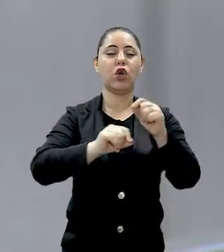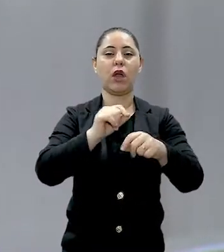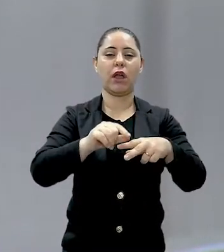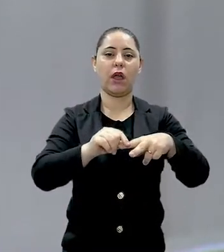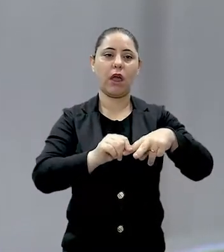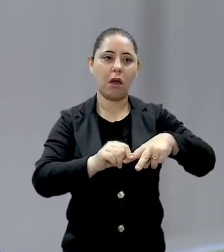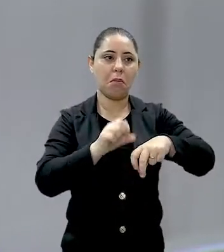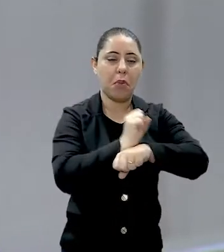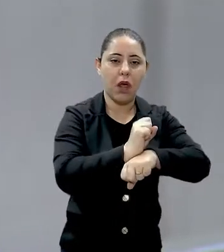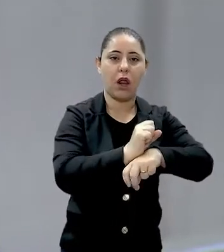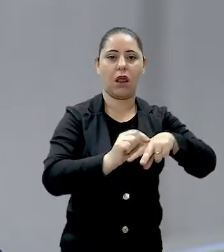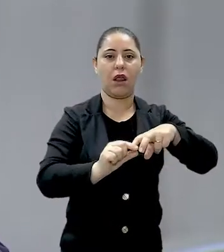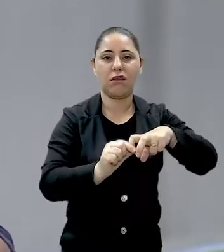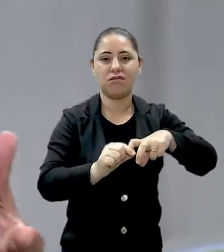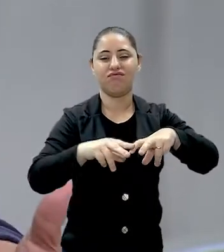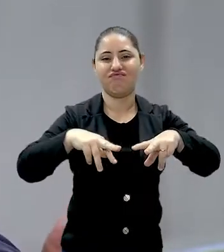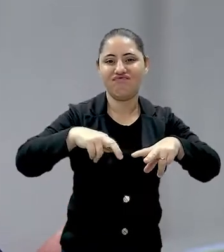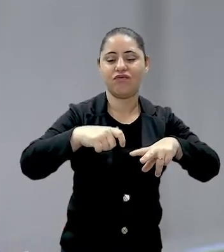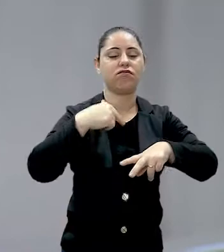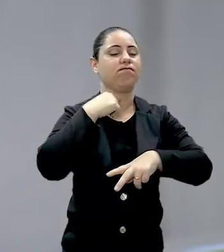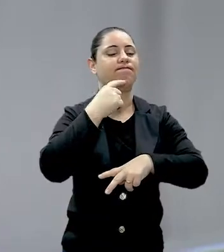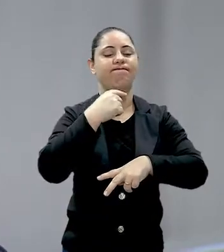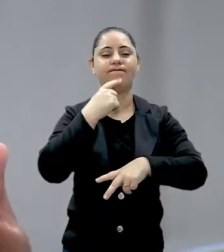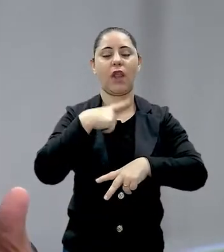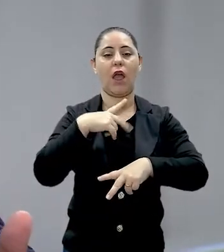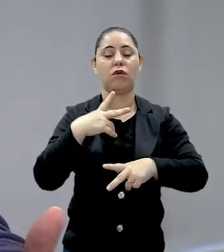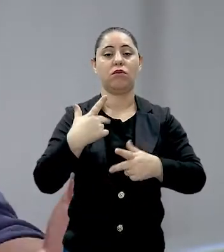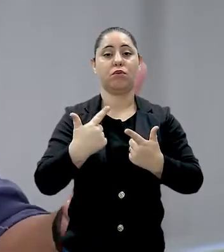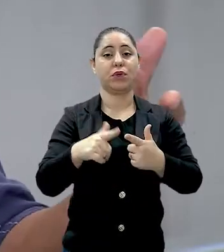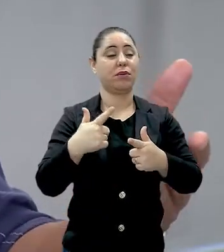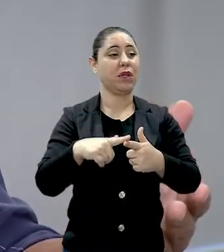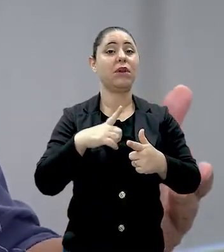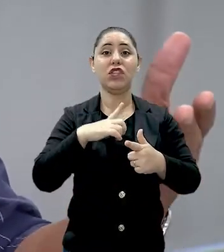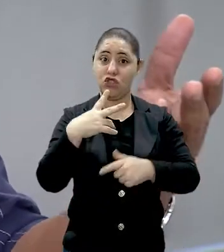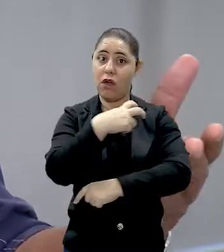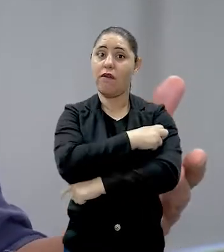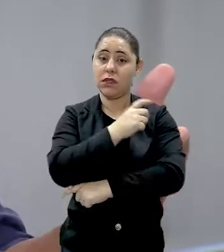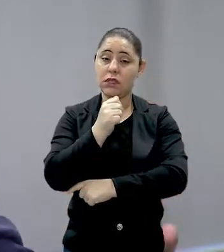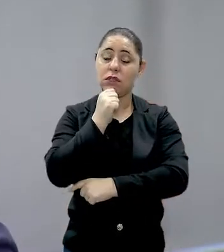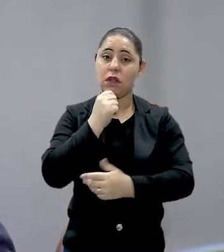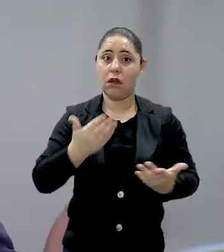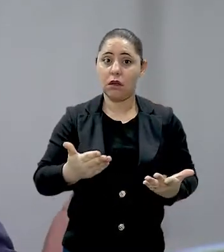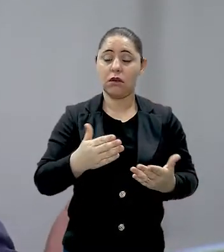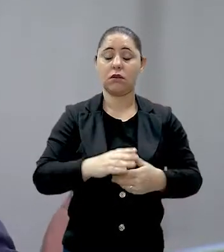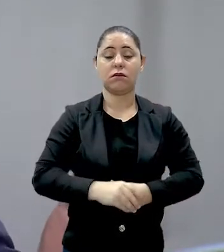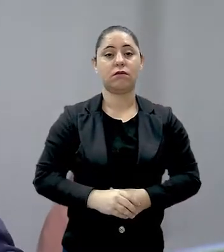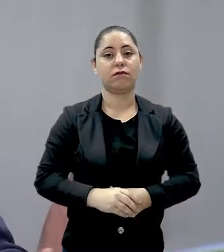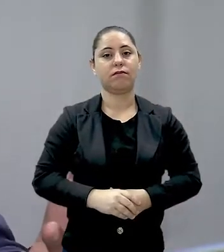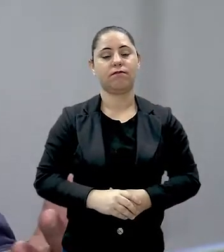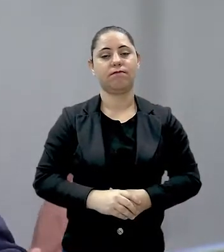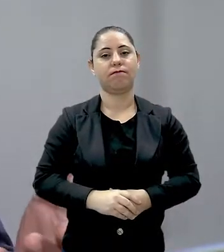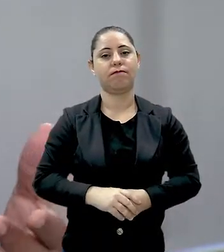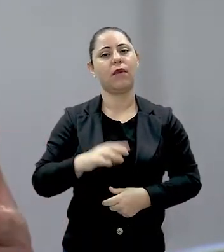hoje. Uma coisa assim, traumática, quando no momento que havia vacina para isso.